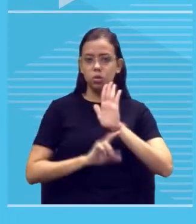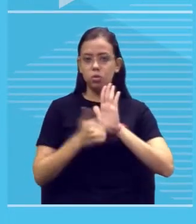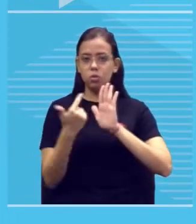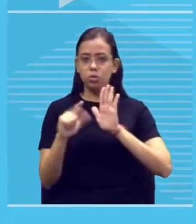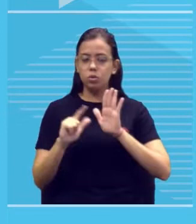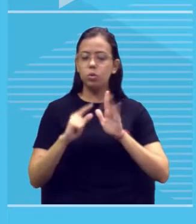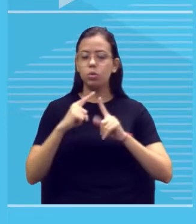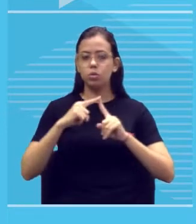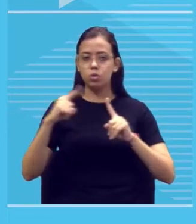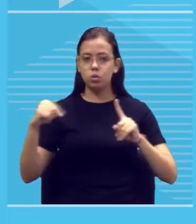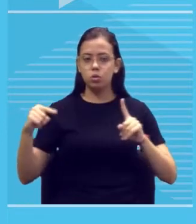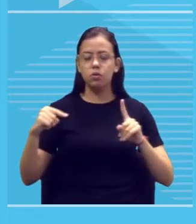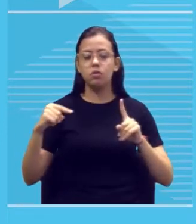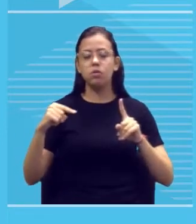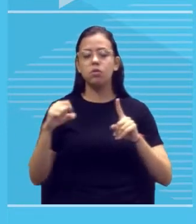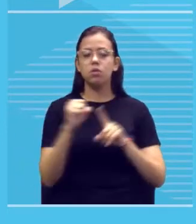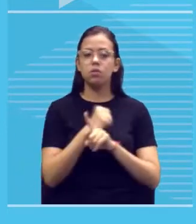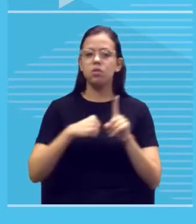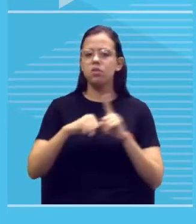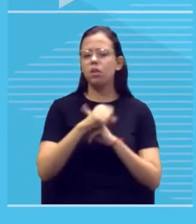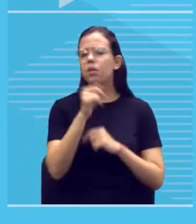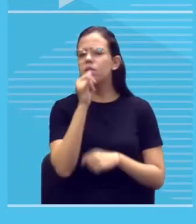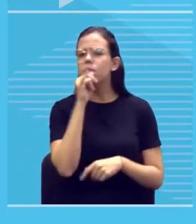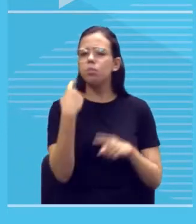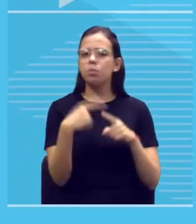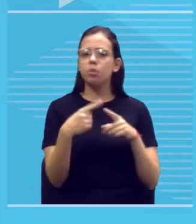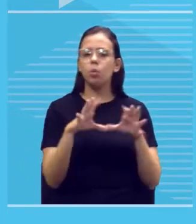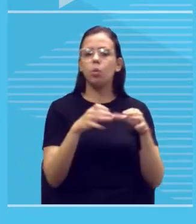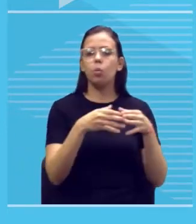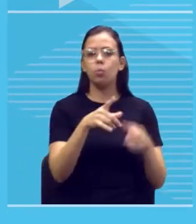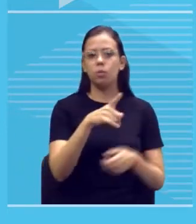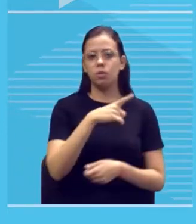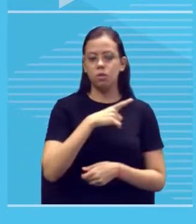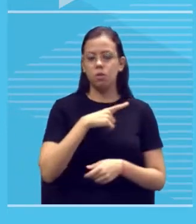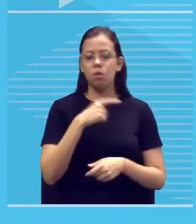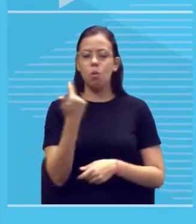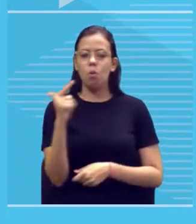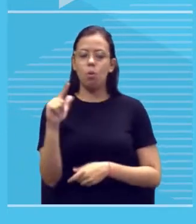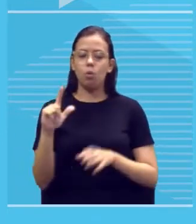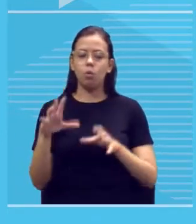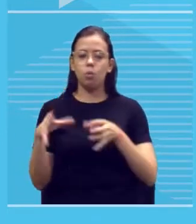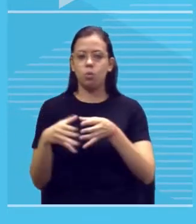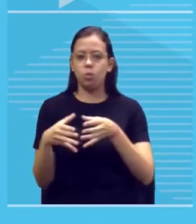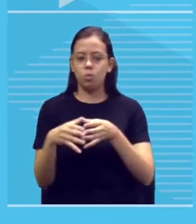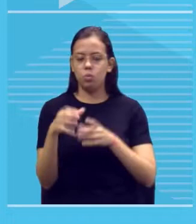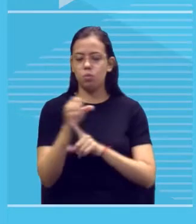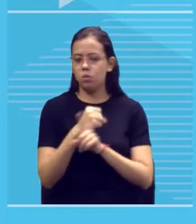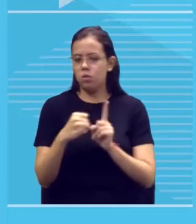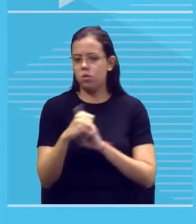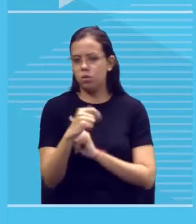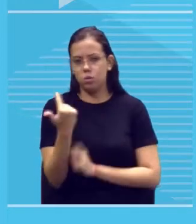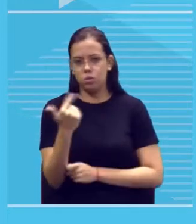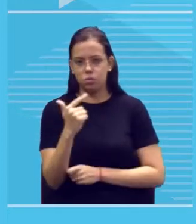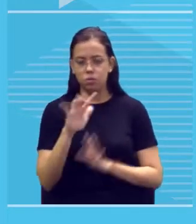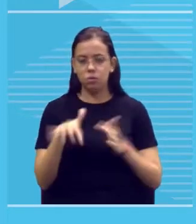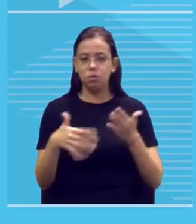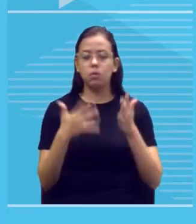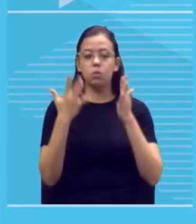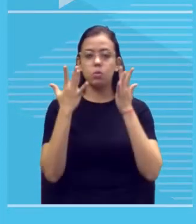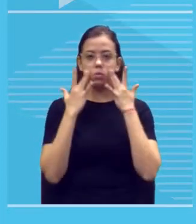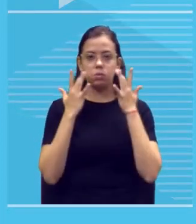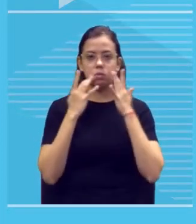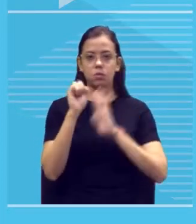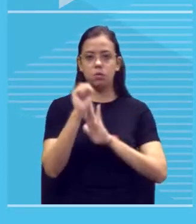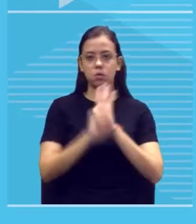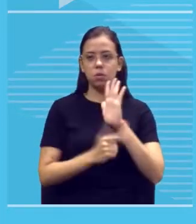a questão de Por que que uma classe tem isso e aquela outra não tem é um teatro do século 20 vai colocar o dedo na ferida